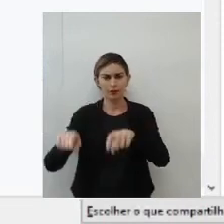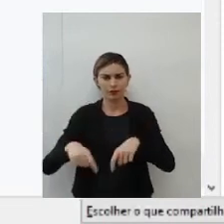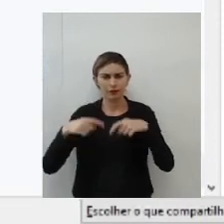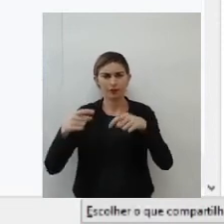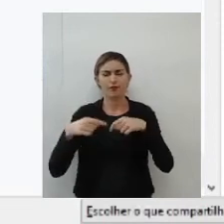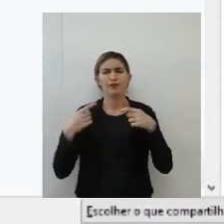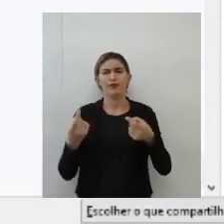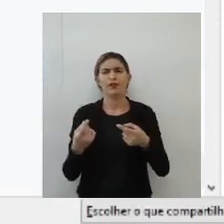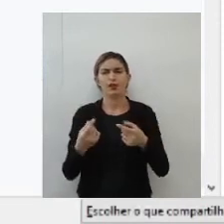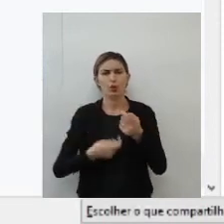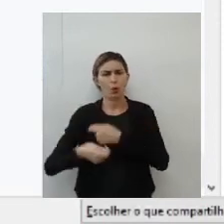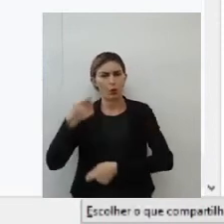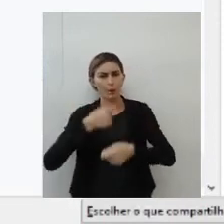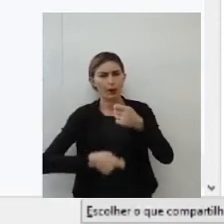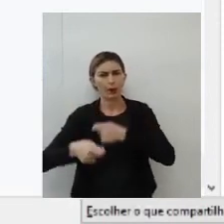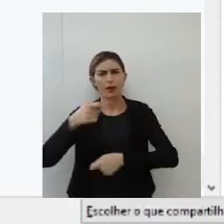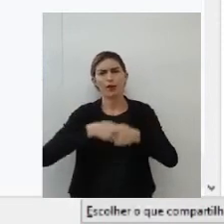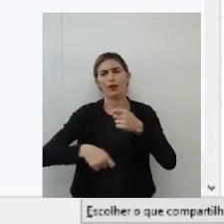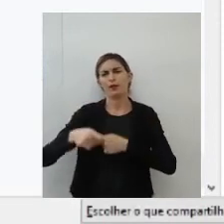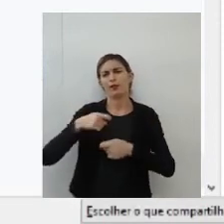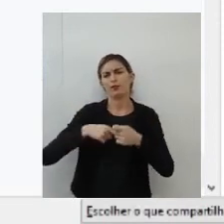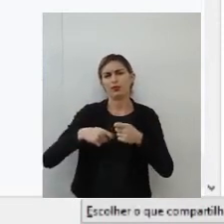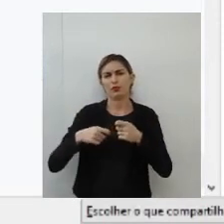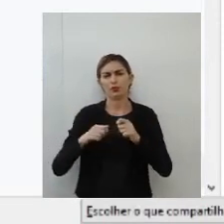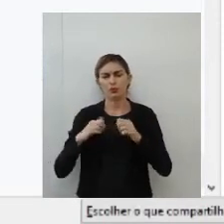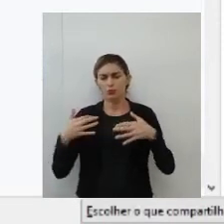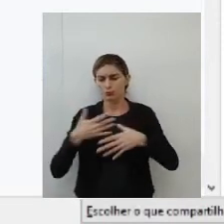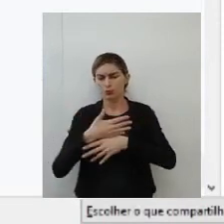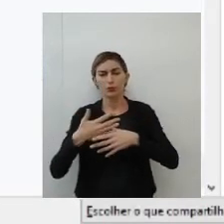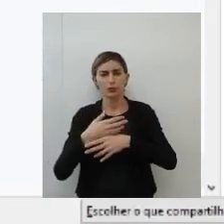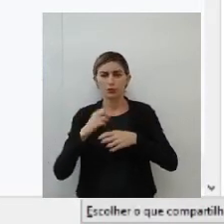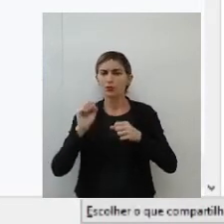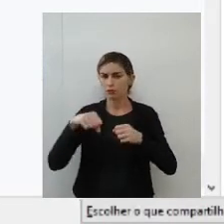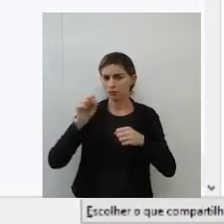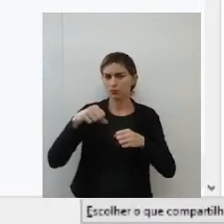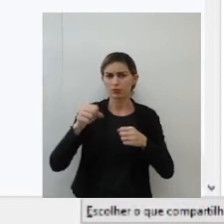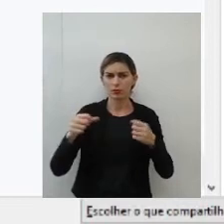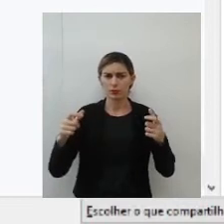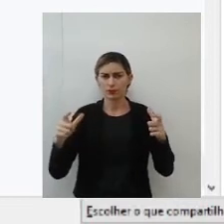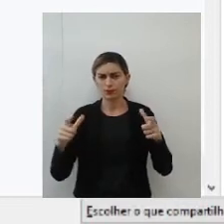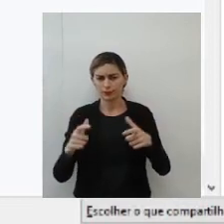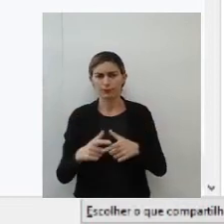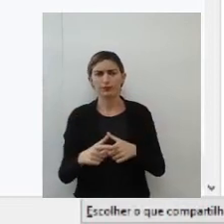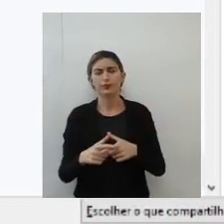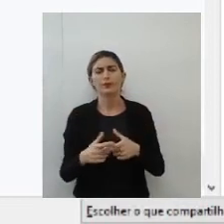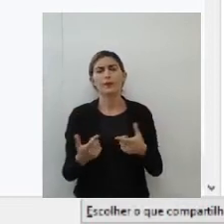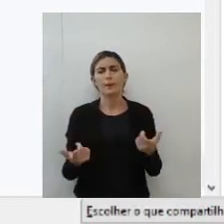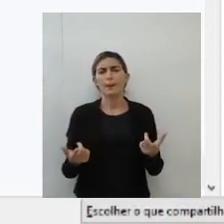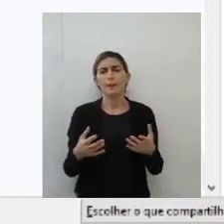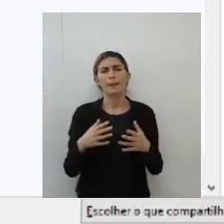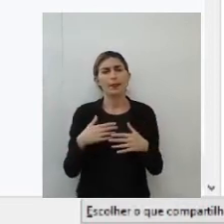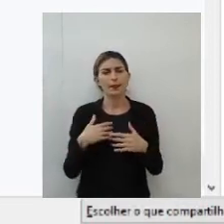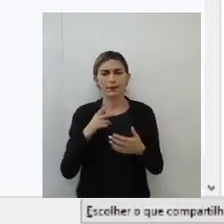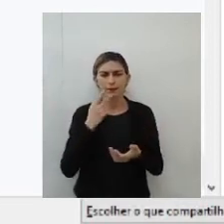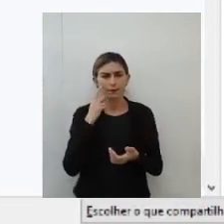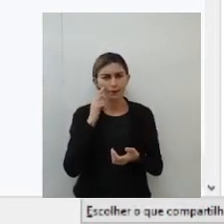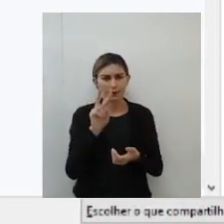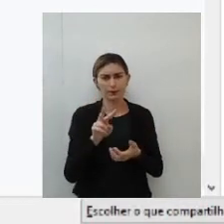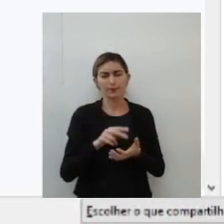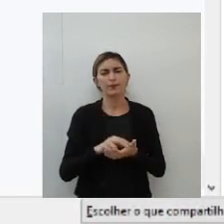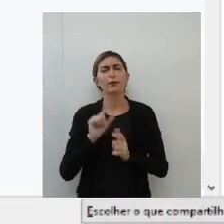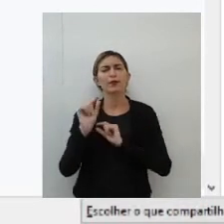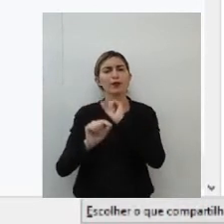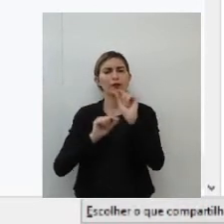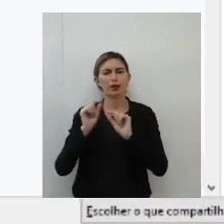à urbanização, e por isso o feudalismo começa a ruir. Sim. Sim, Jorge. Então, vê só.